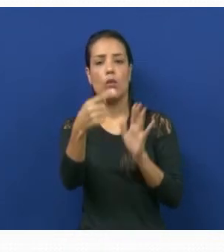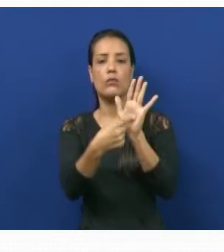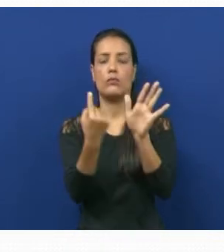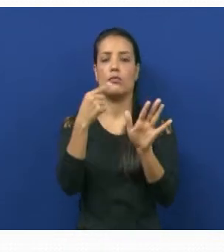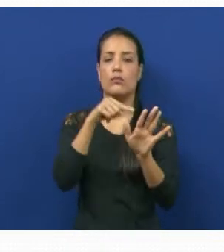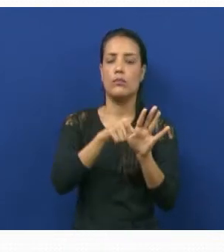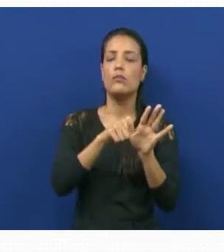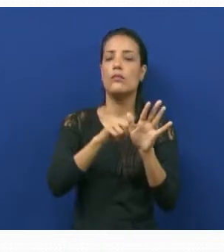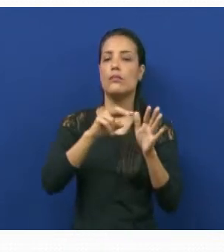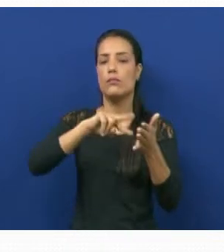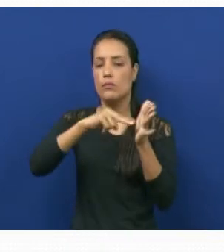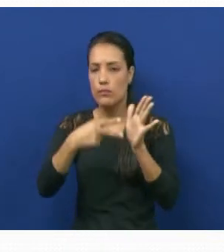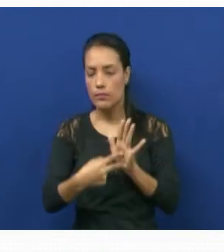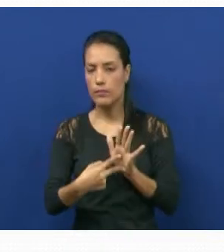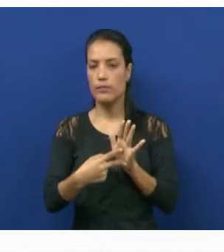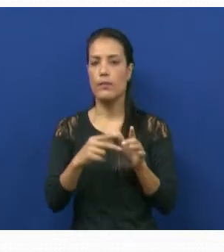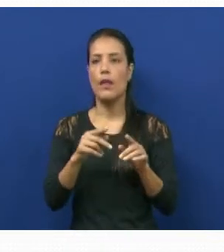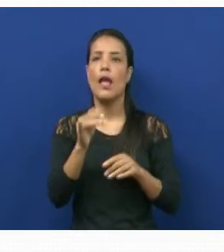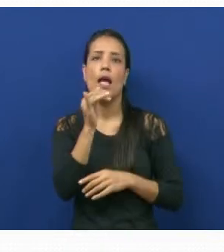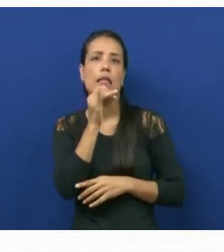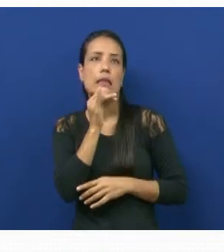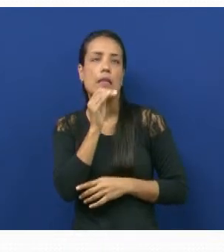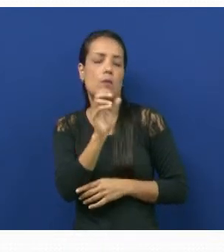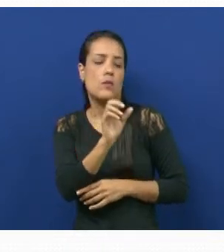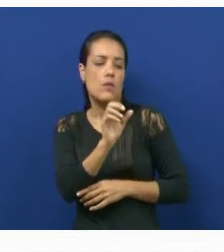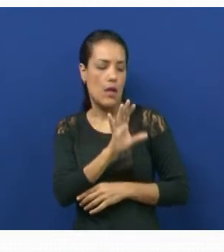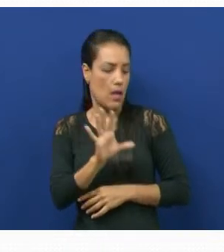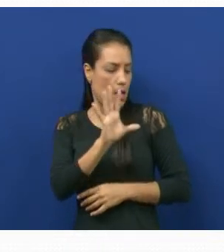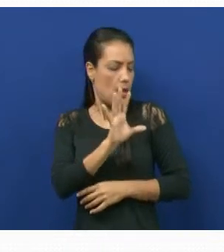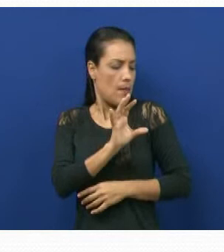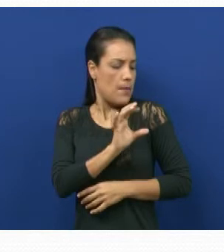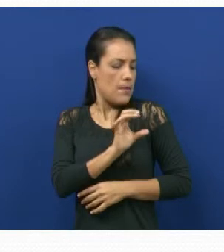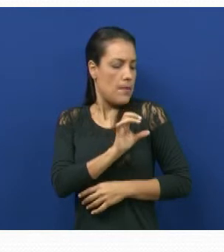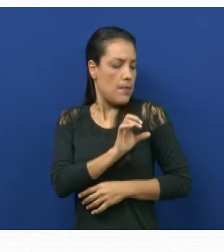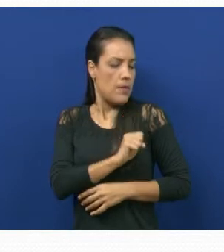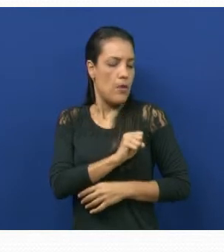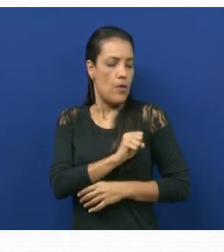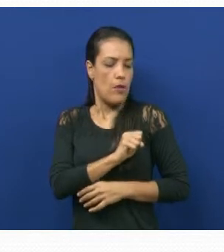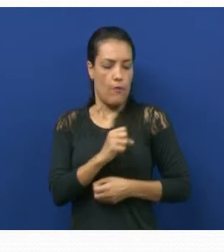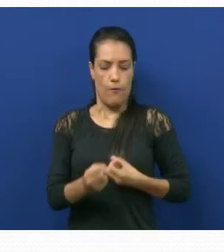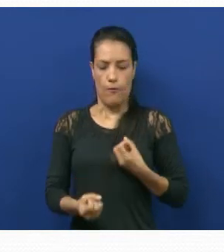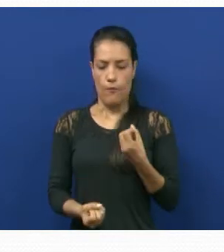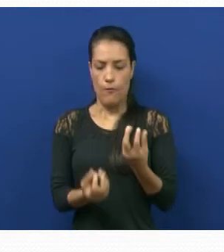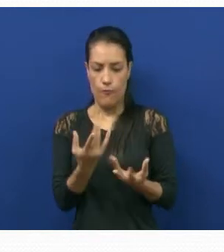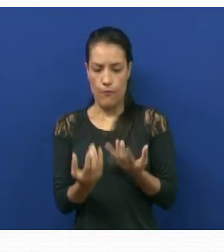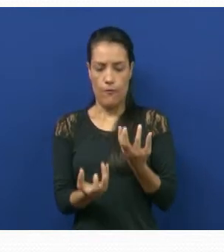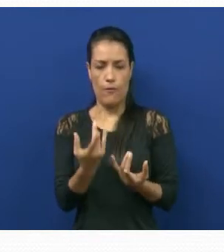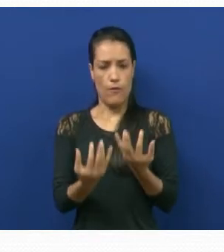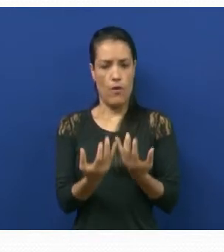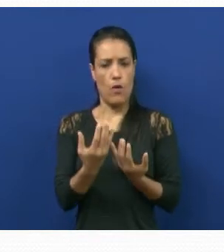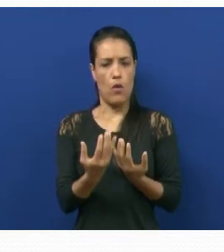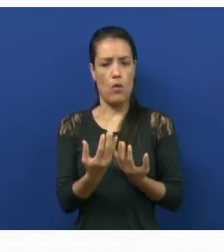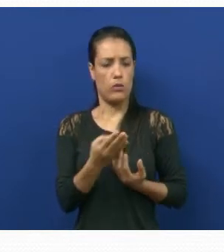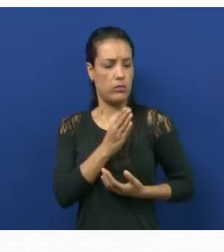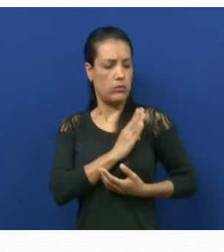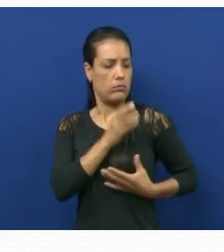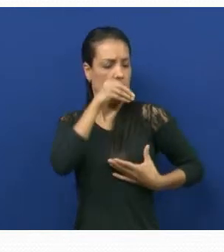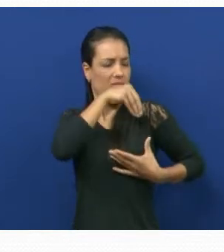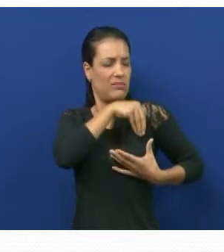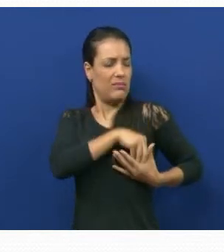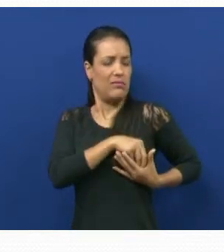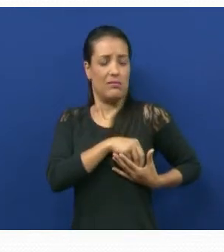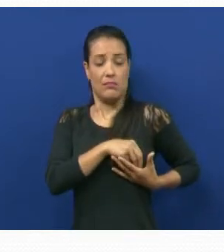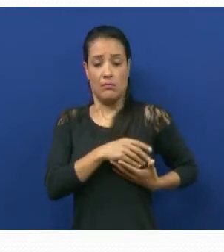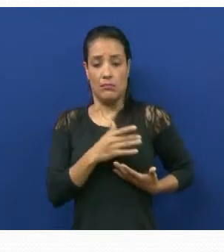quando eu digo o amor é o fogo que arde em meu coração, eu estou afirmando que o amor é um fogo, mas